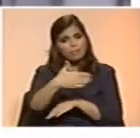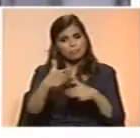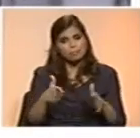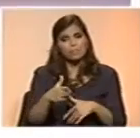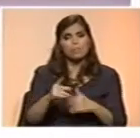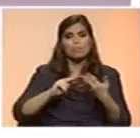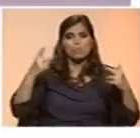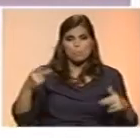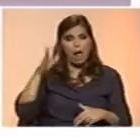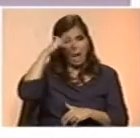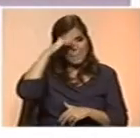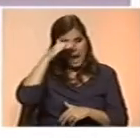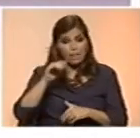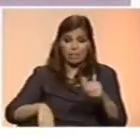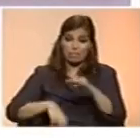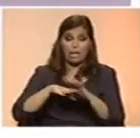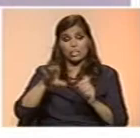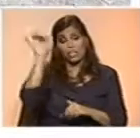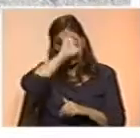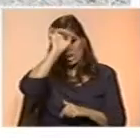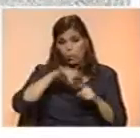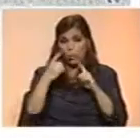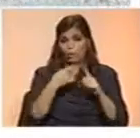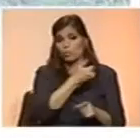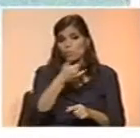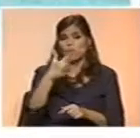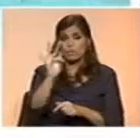de Arte de Almada até janeiro de 2014.